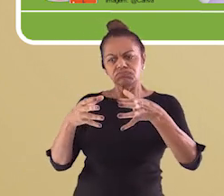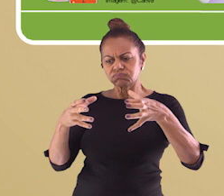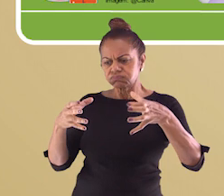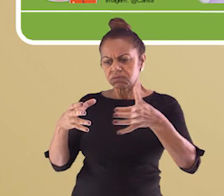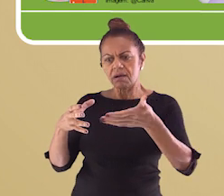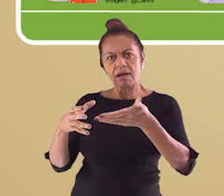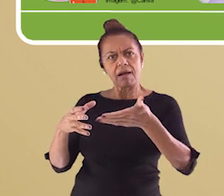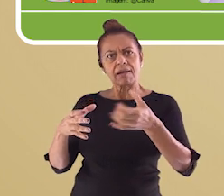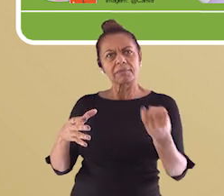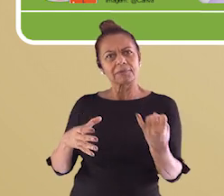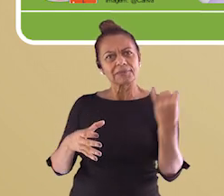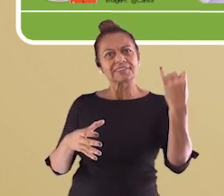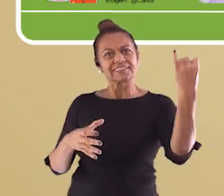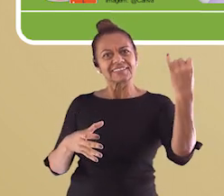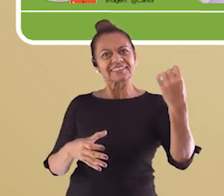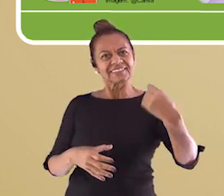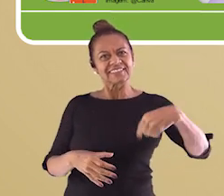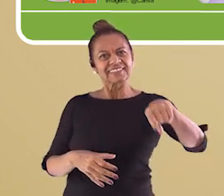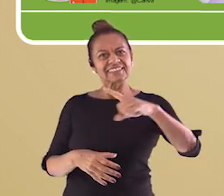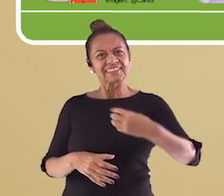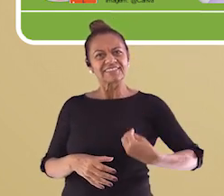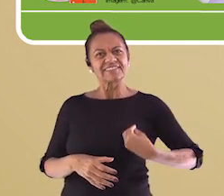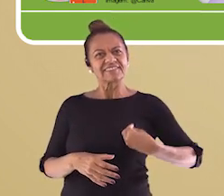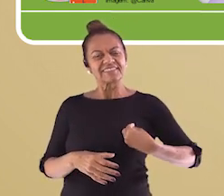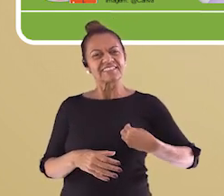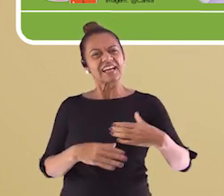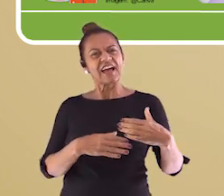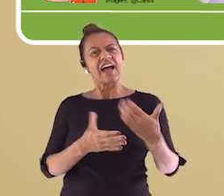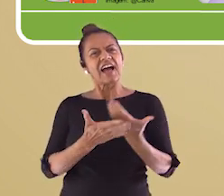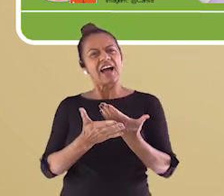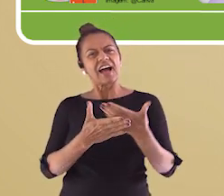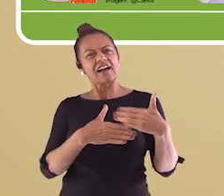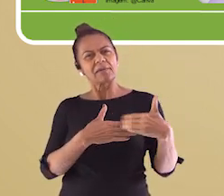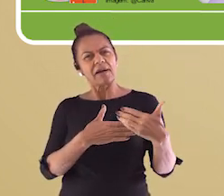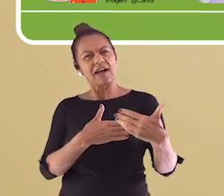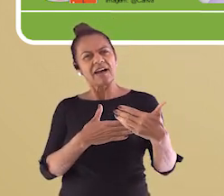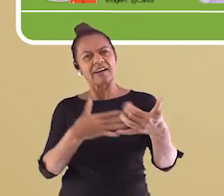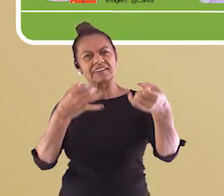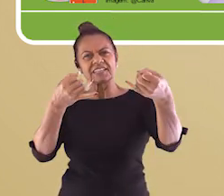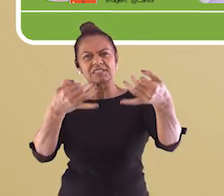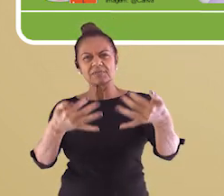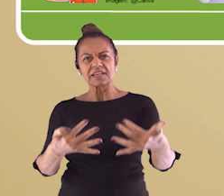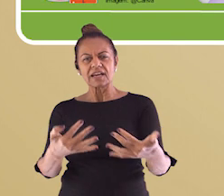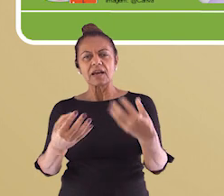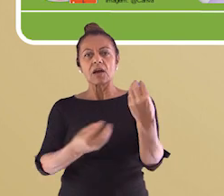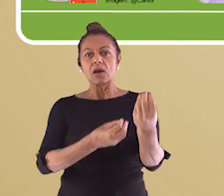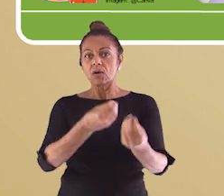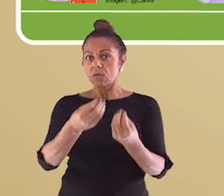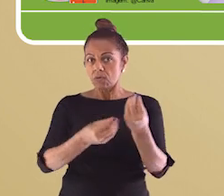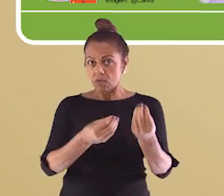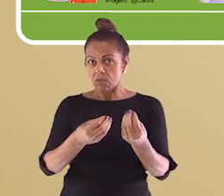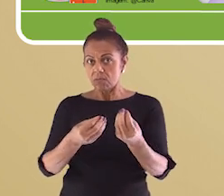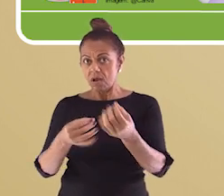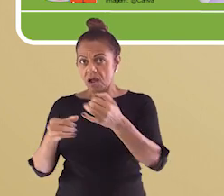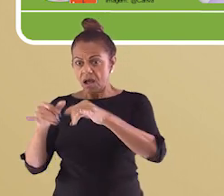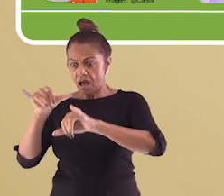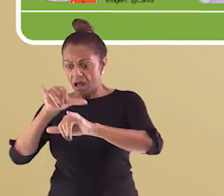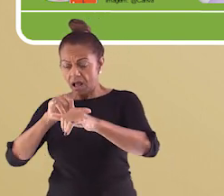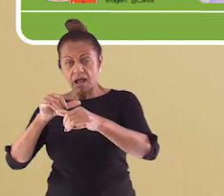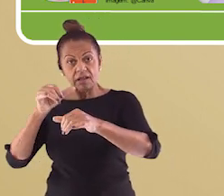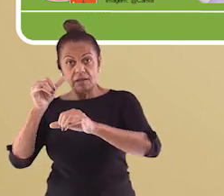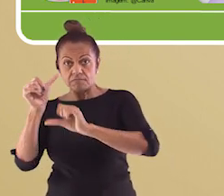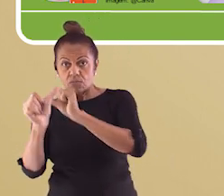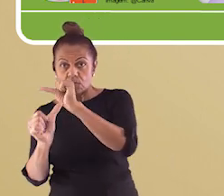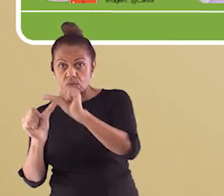longo da nossa aula, nós iremos diferenciar o que é uma reação química e física, além de conhecer alguns